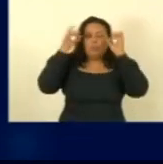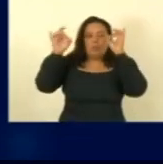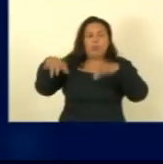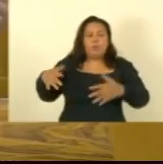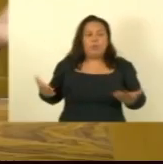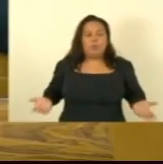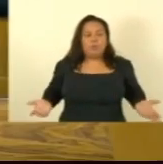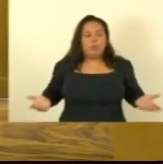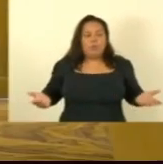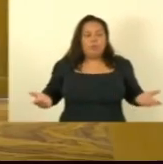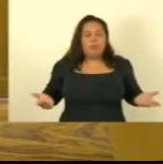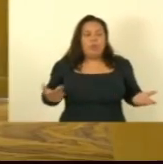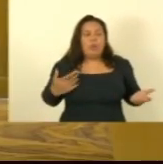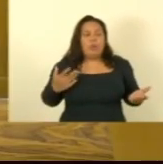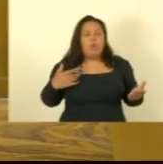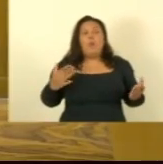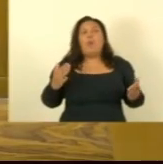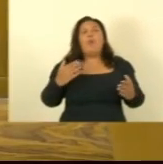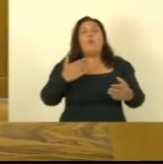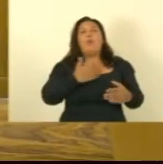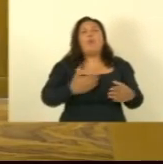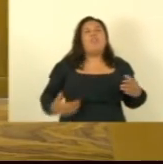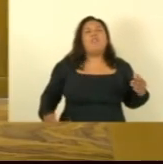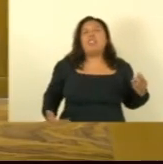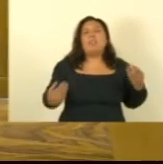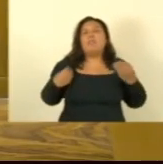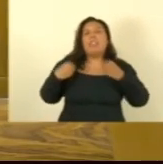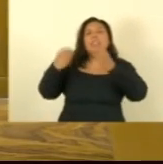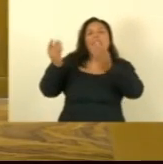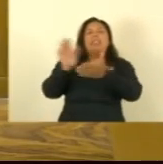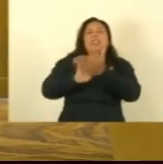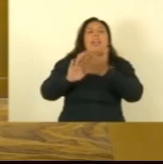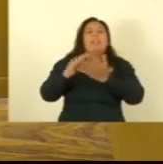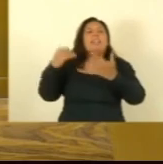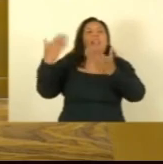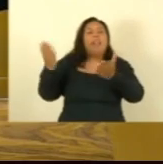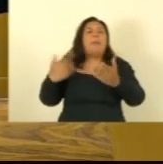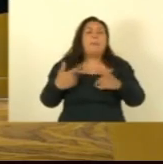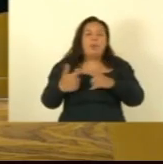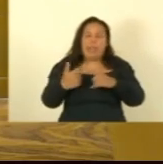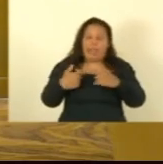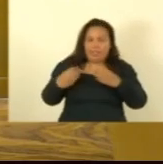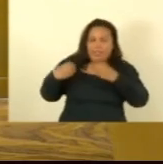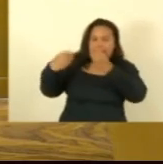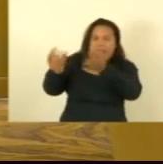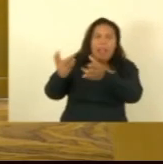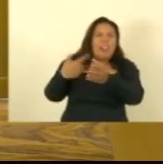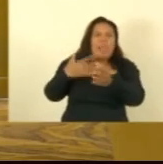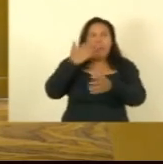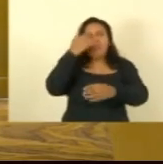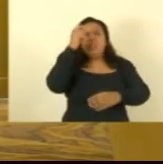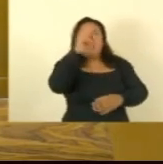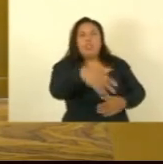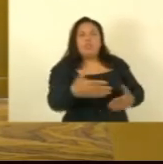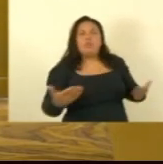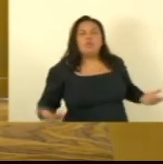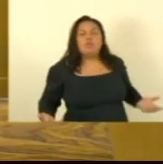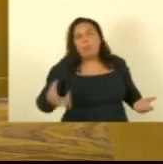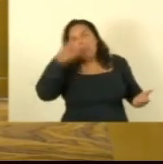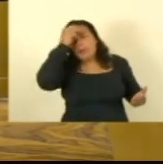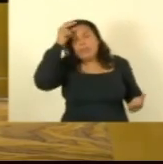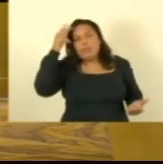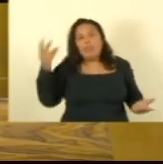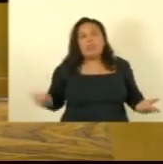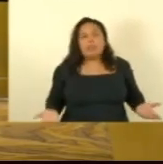Isso é um absurdo. O governo não vai mandar mais nada pra lá, porque vai e eles jogam no lixo. Ele, o prefeito,